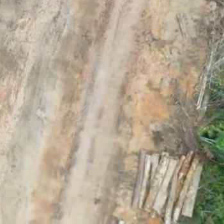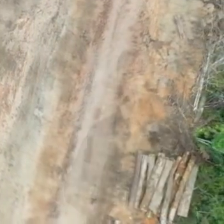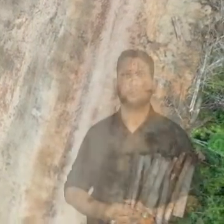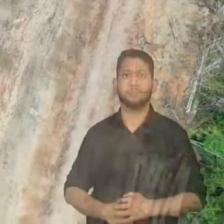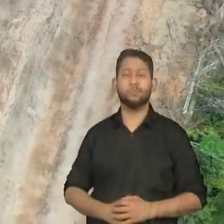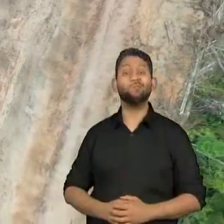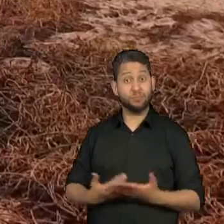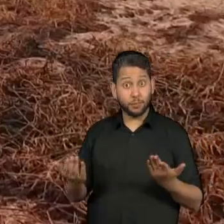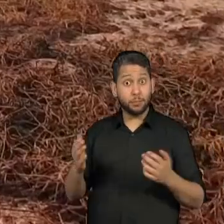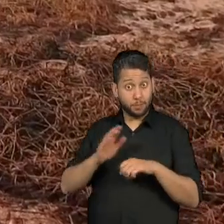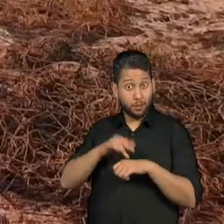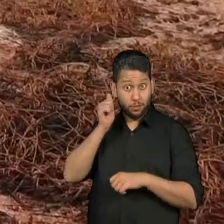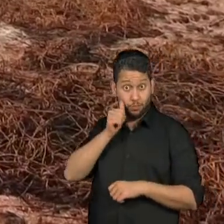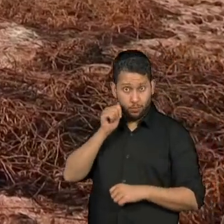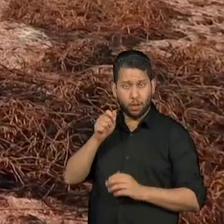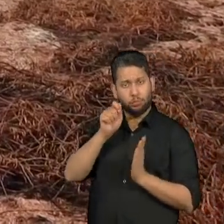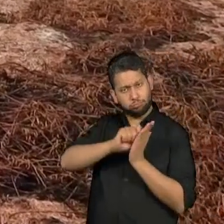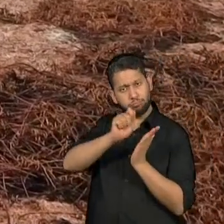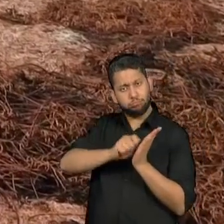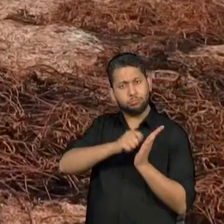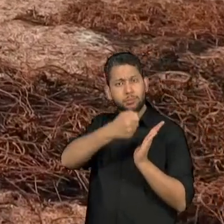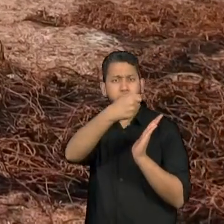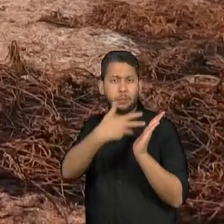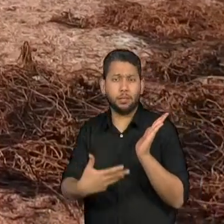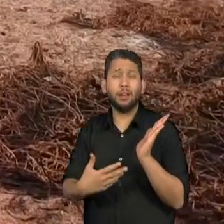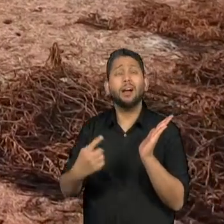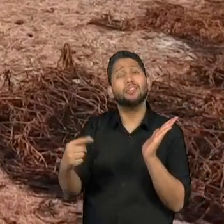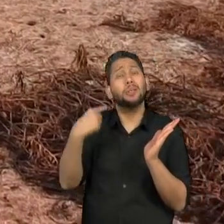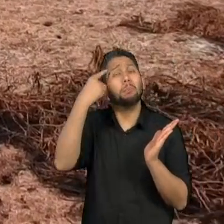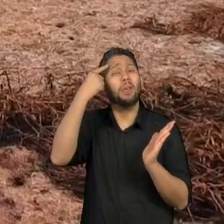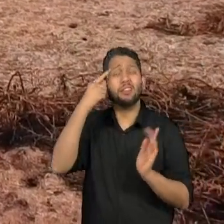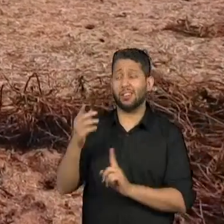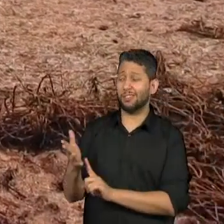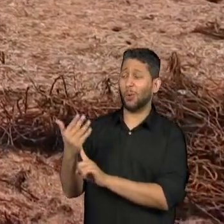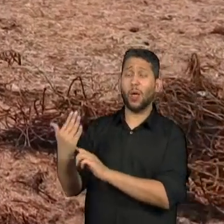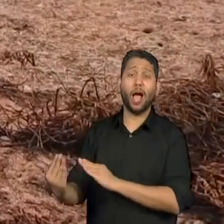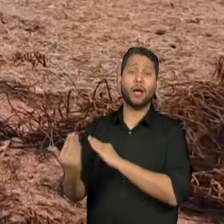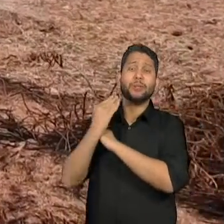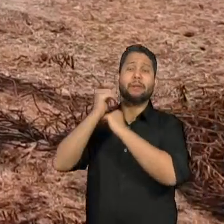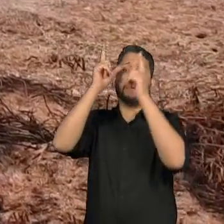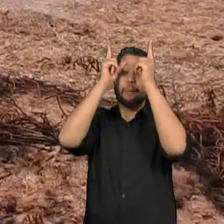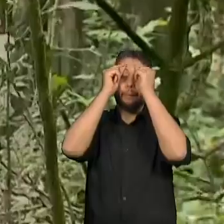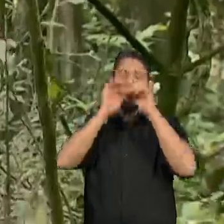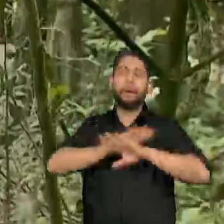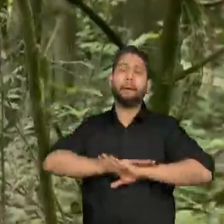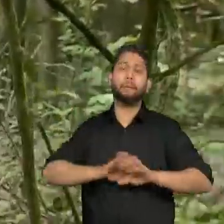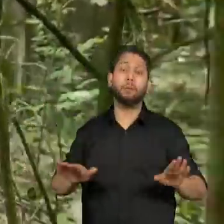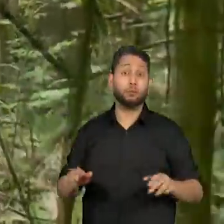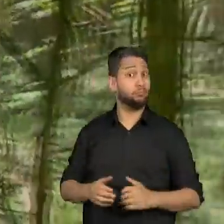A autora defende que a crença da humanidade em soluções tecnológicas mantém